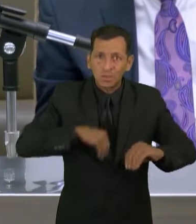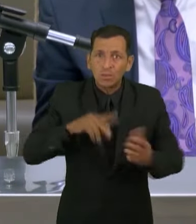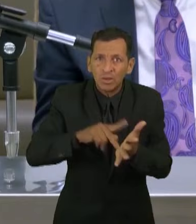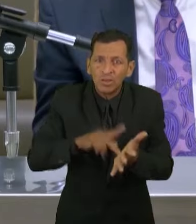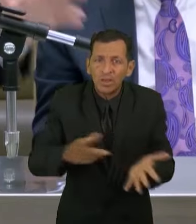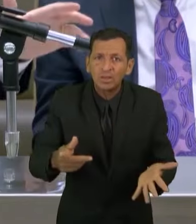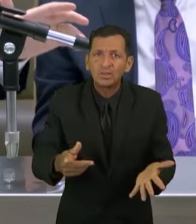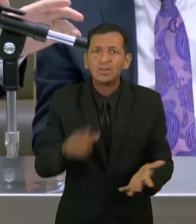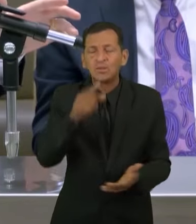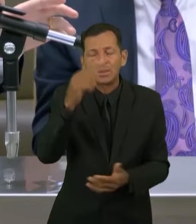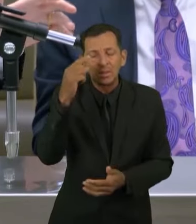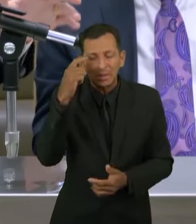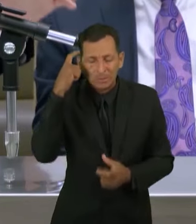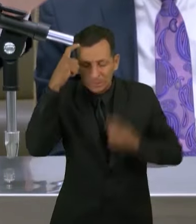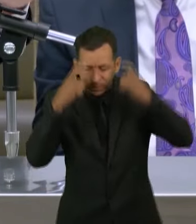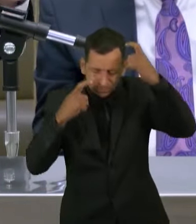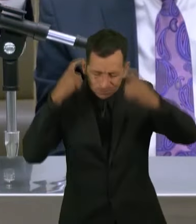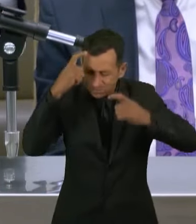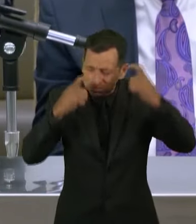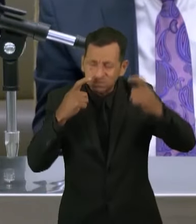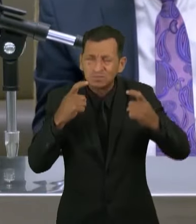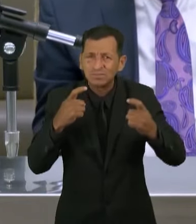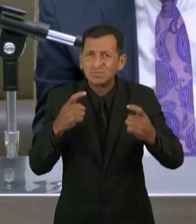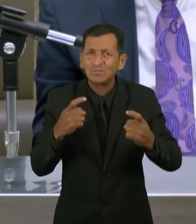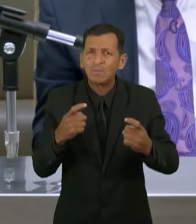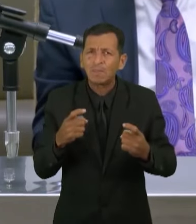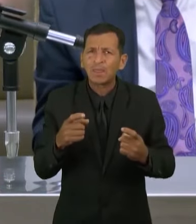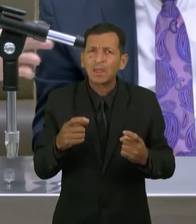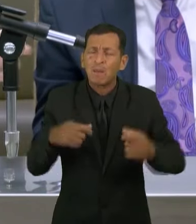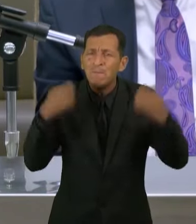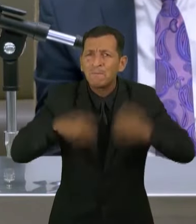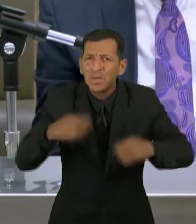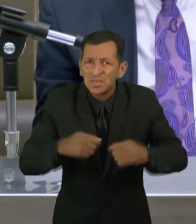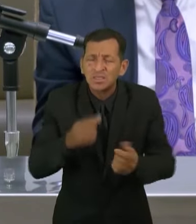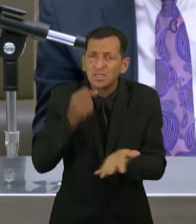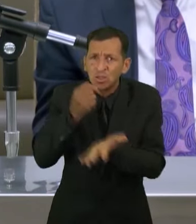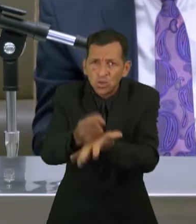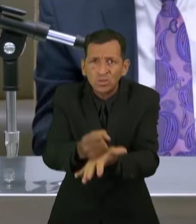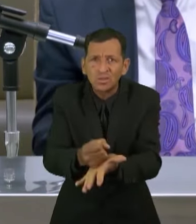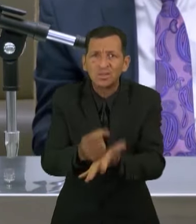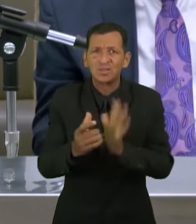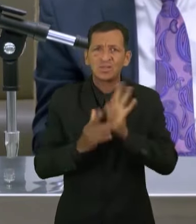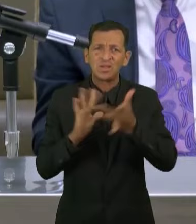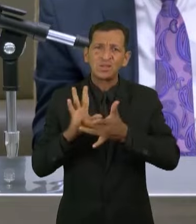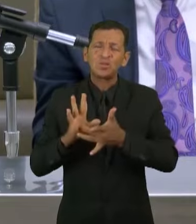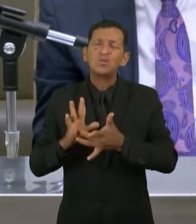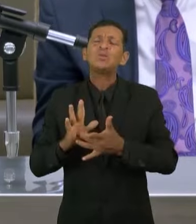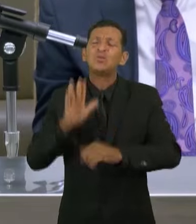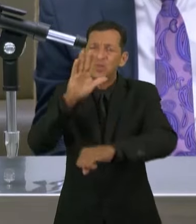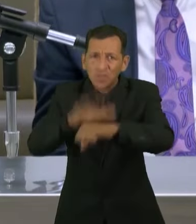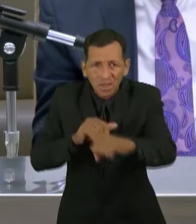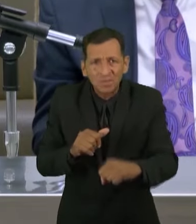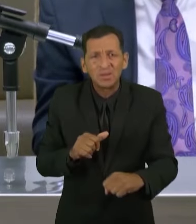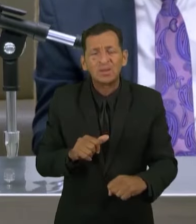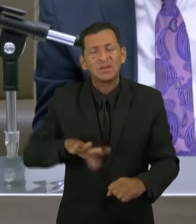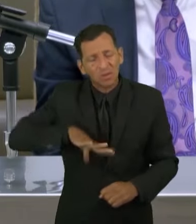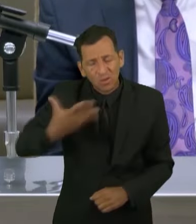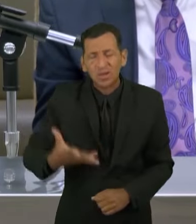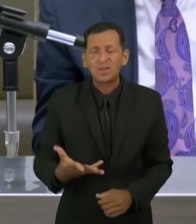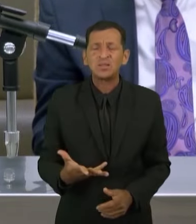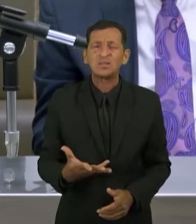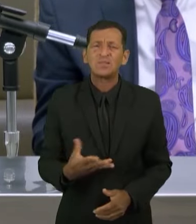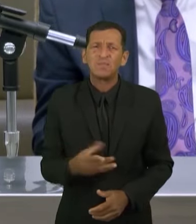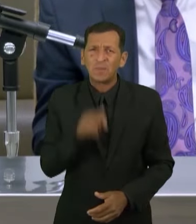uma cura emocional? Está precisando de uma cura espiritual? Porque talvez não, sem dúvida, o